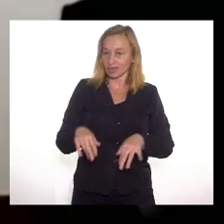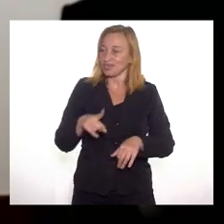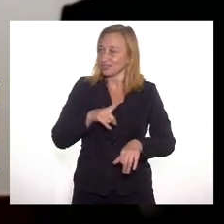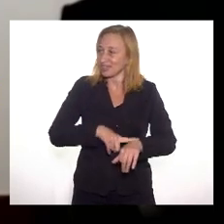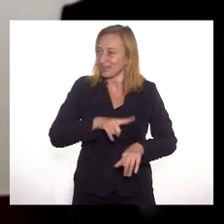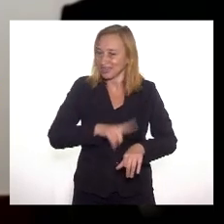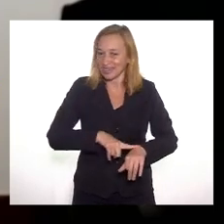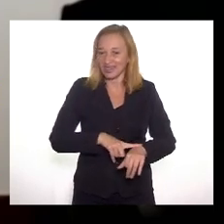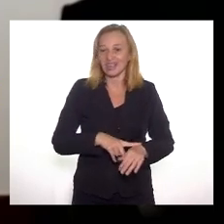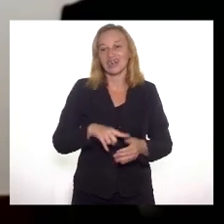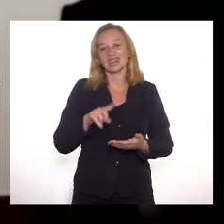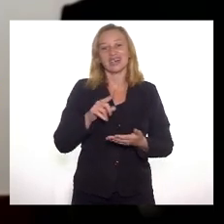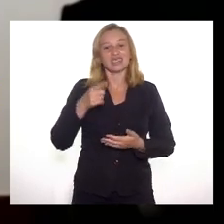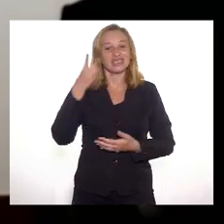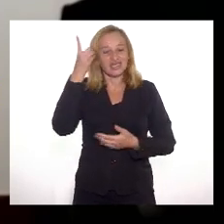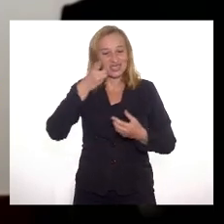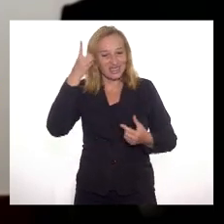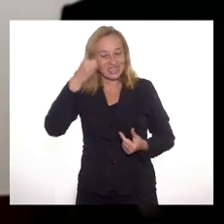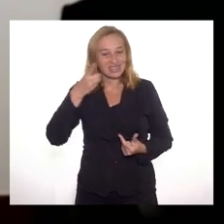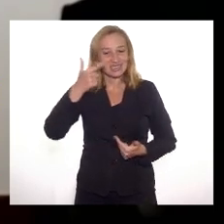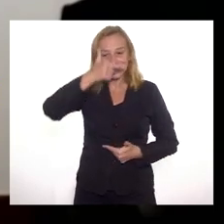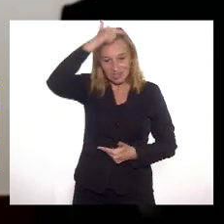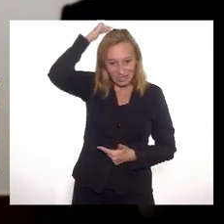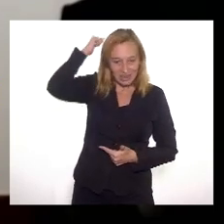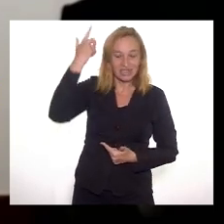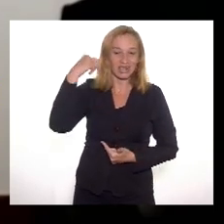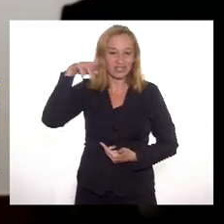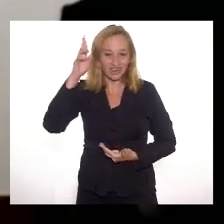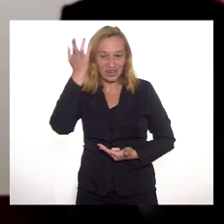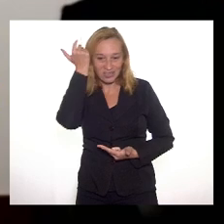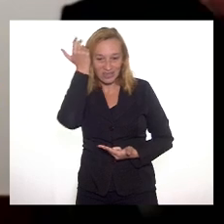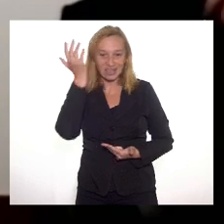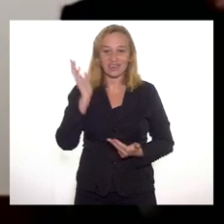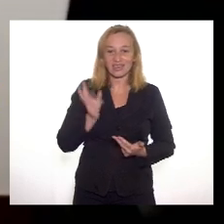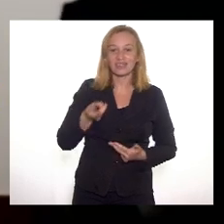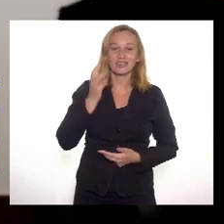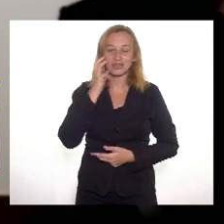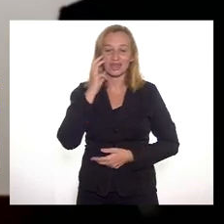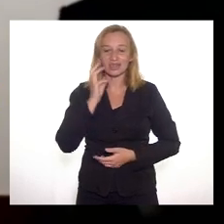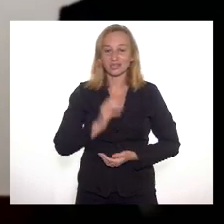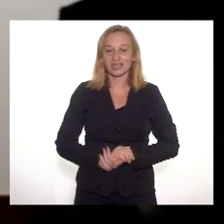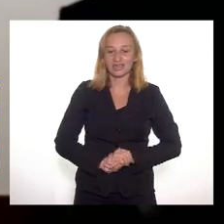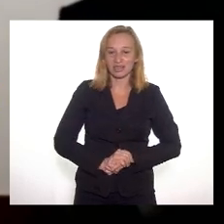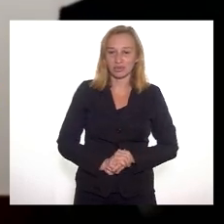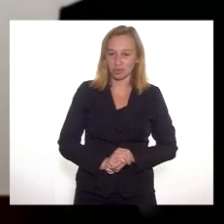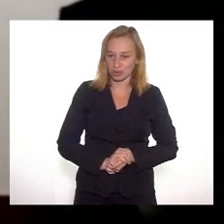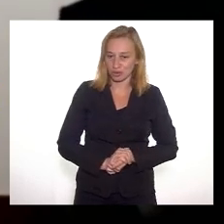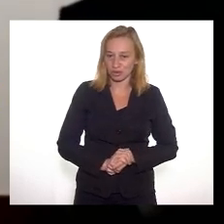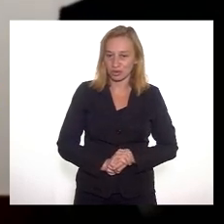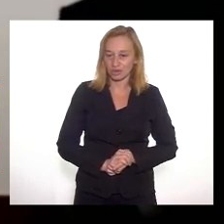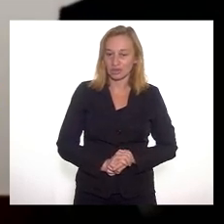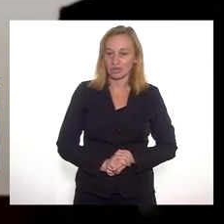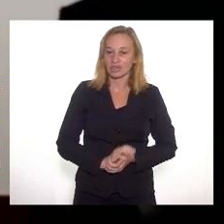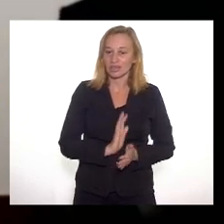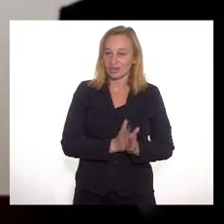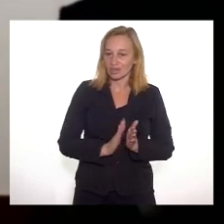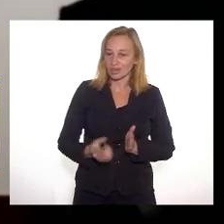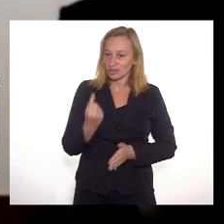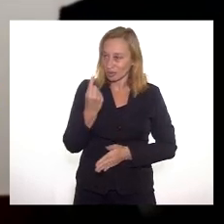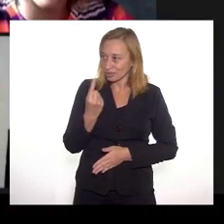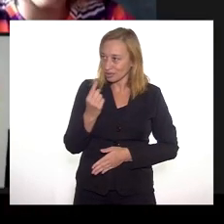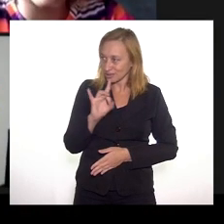Estão escritos o deputado Luiz Paulo, Eliomar e agora Valdec. Então, Vossa Excelência vai fazer uma questão de ordem, não é